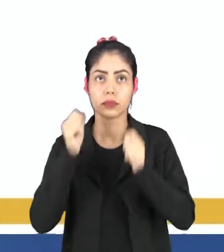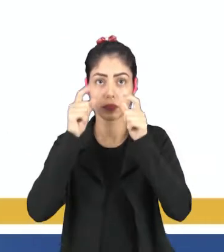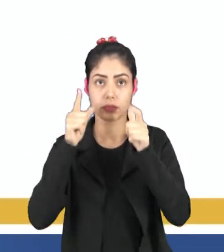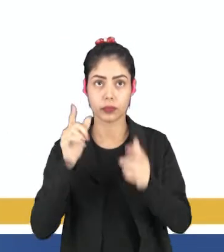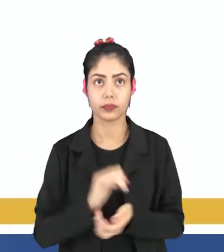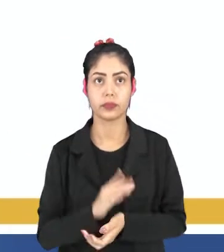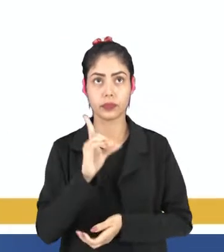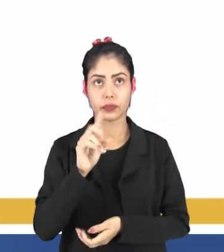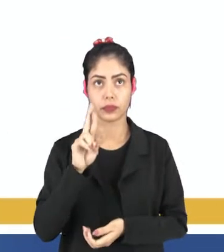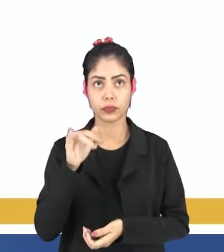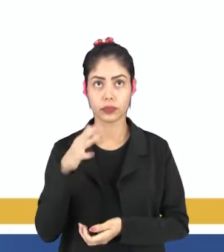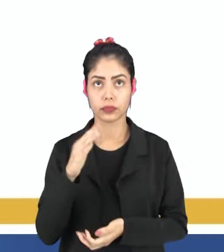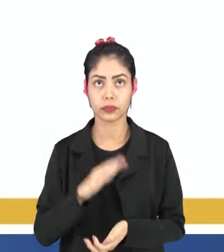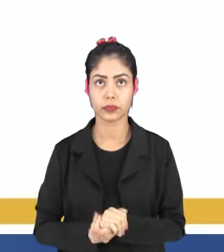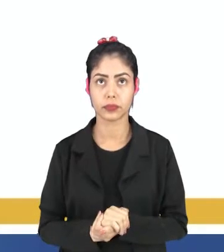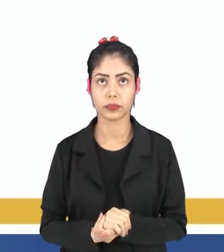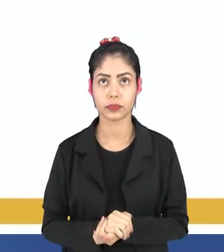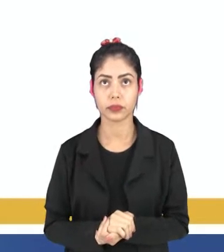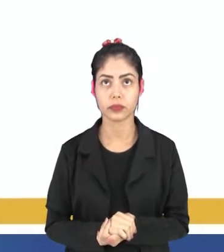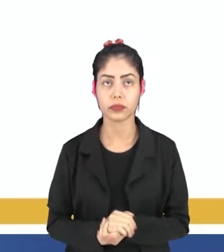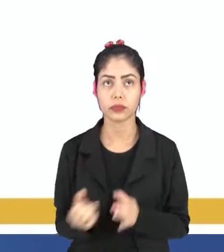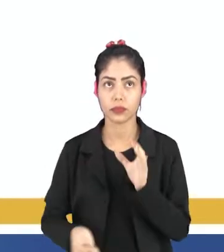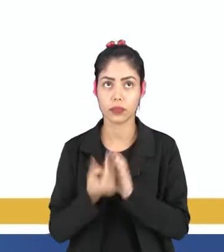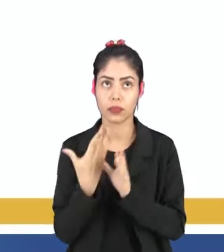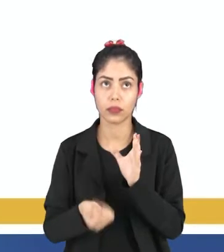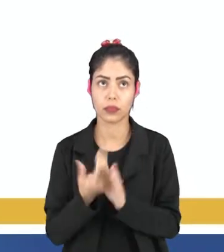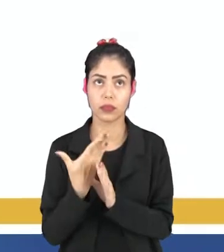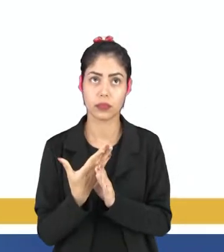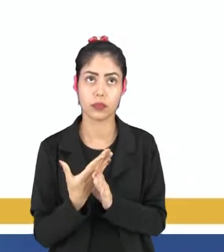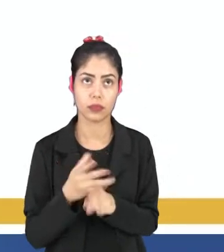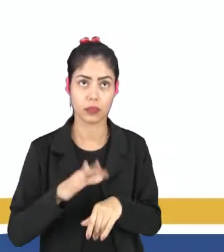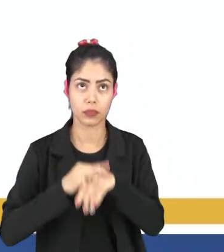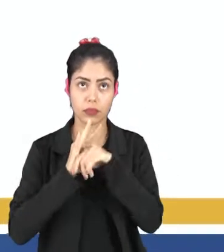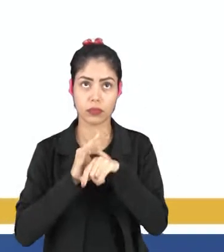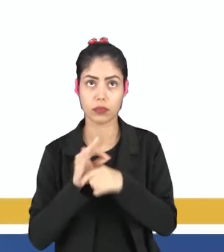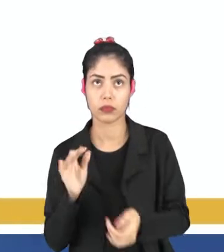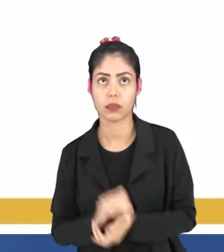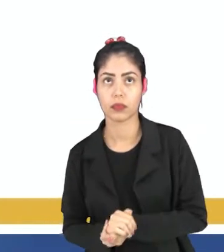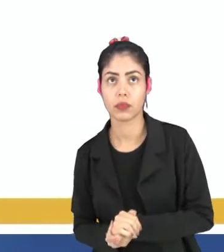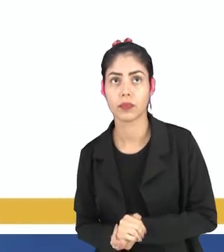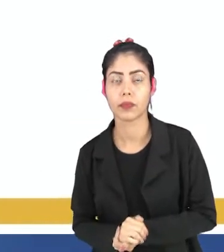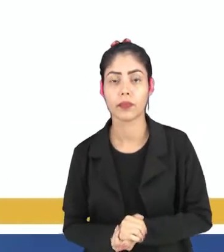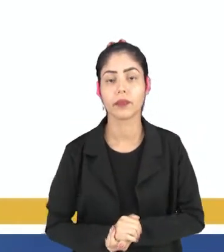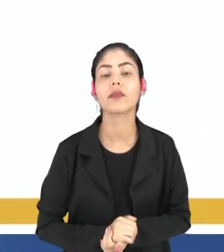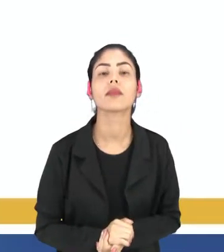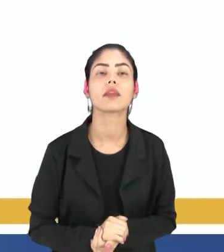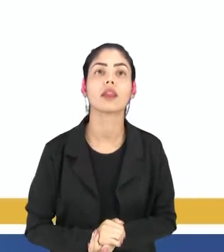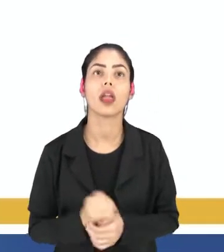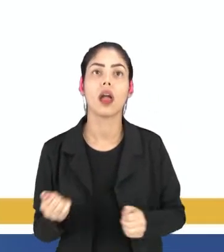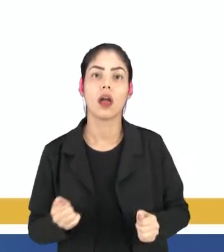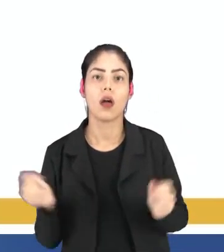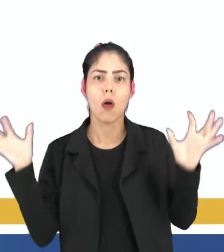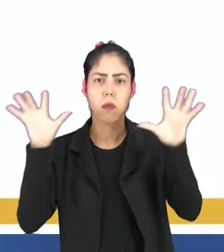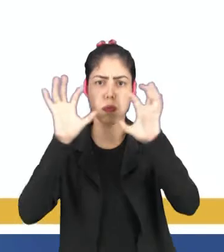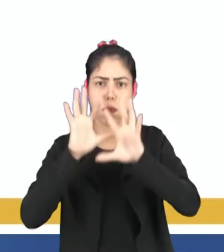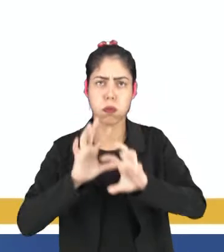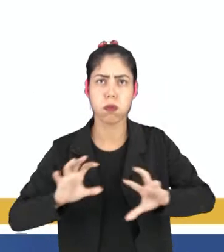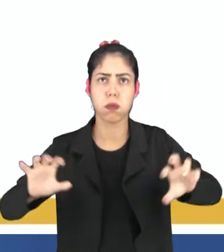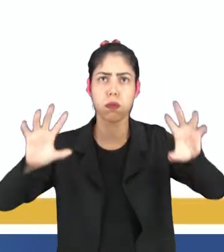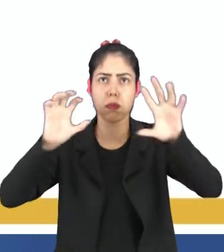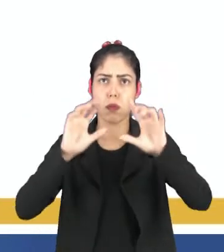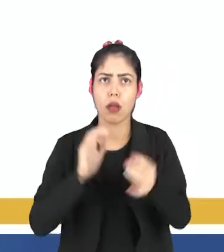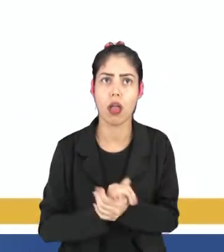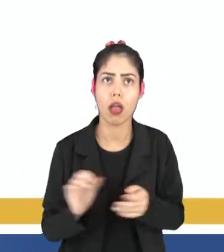a defumação. O processo de defumação se dá pela exposição de produtos cárneos, né, carne, à fumaça produzida pela